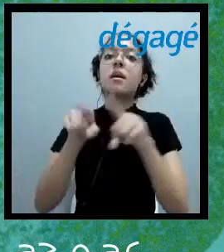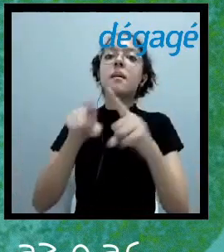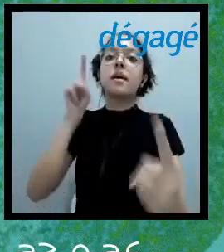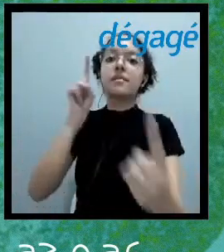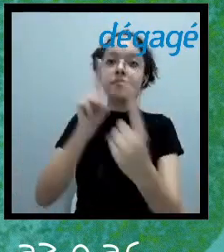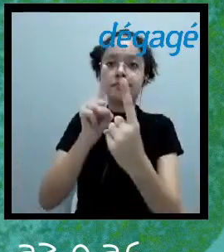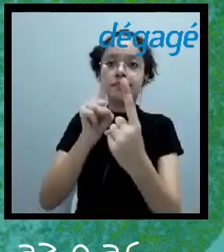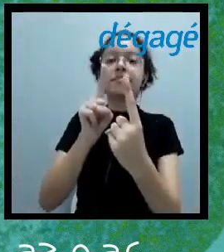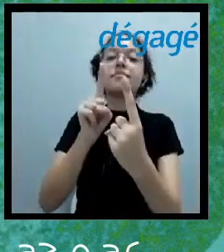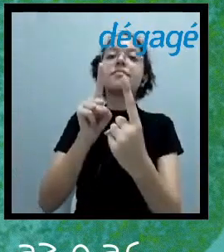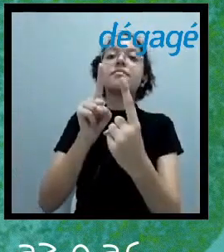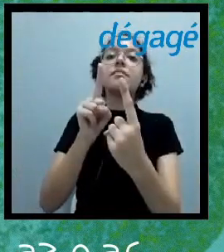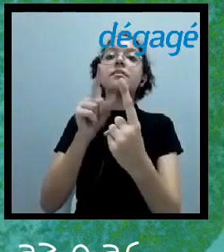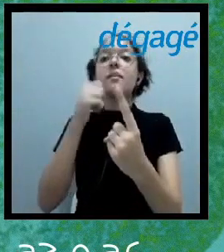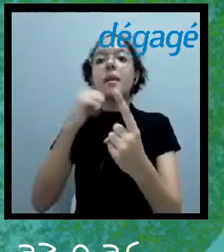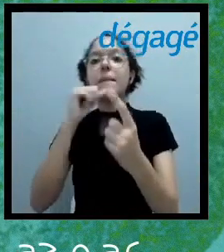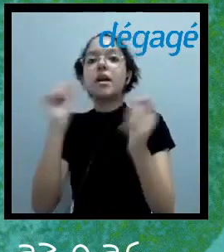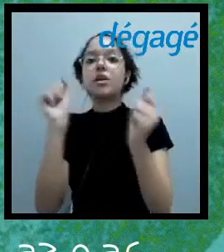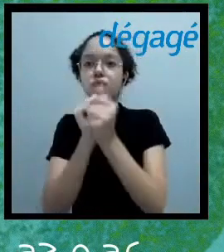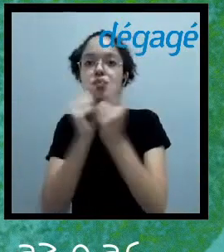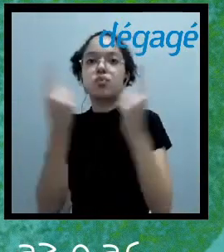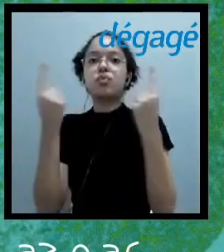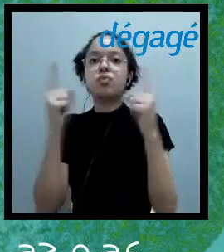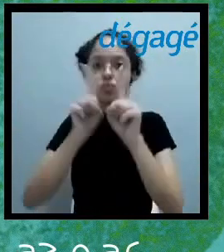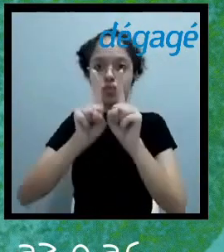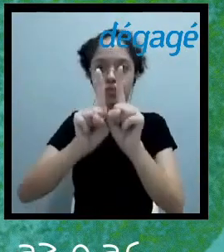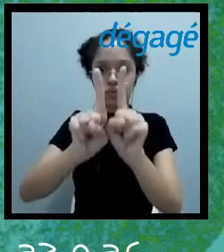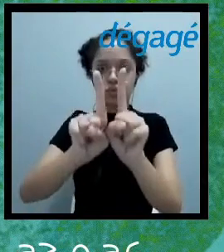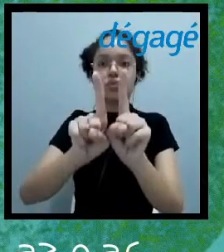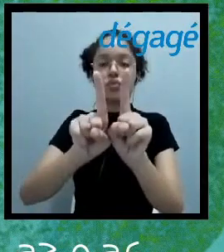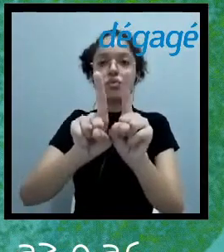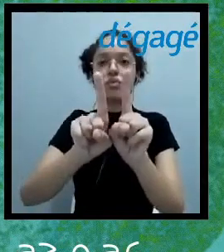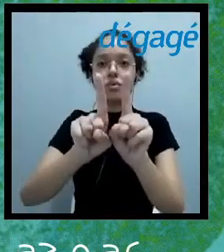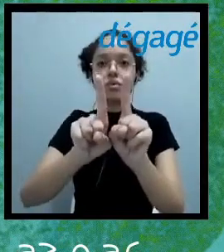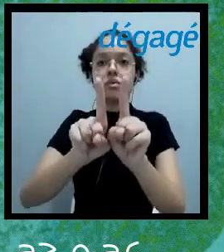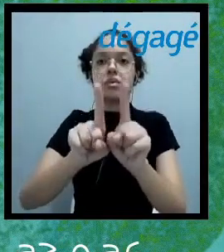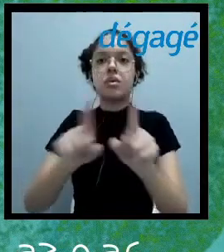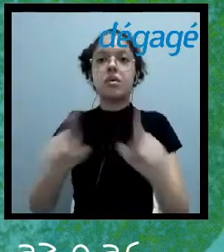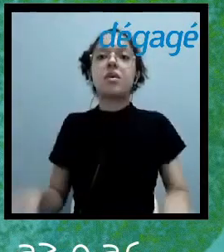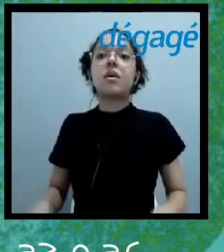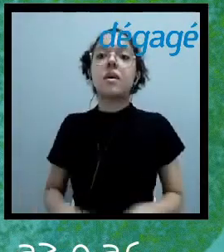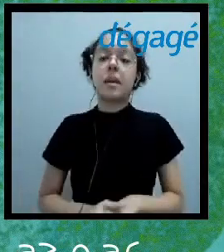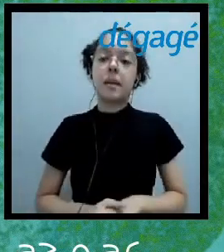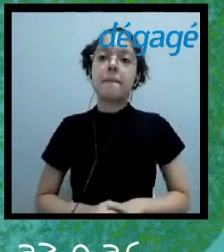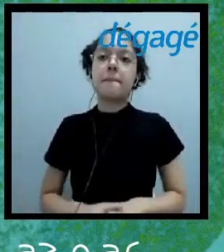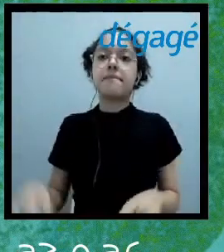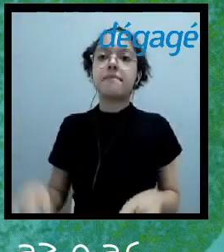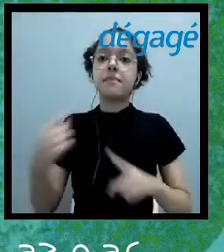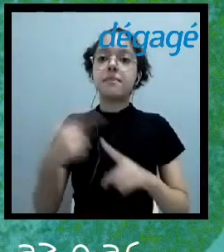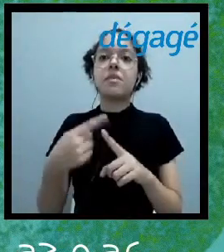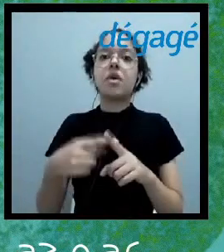está sempre a mãe junto, né? Porque o dispositivo são elas que normalmente operam,